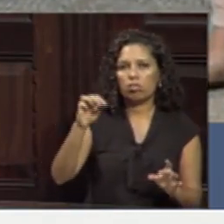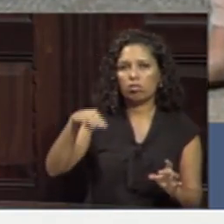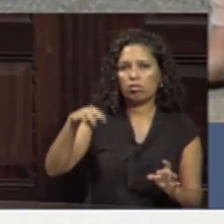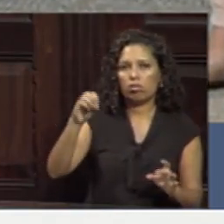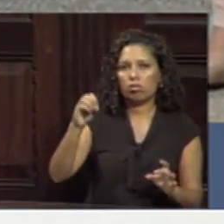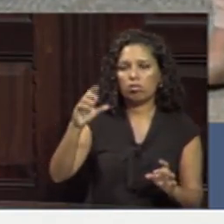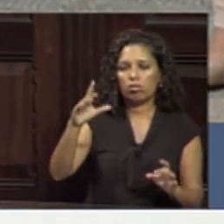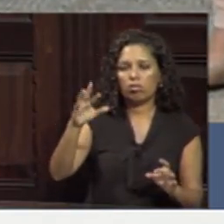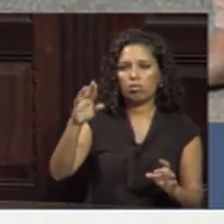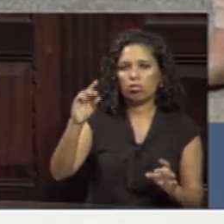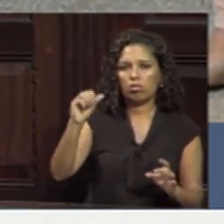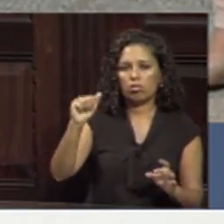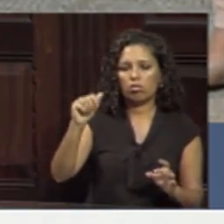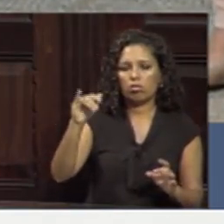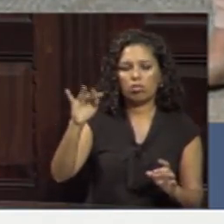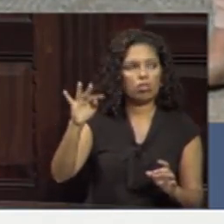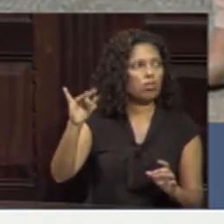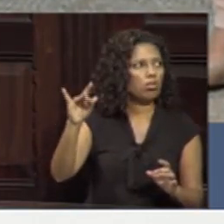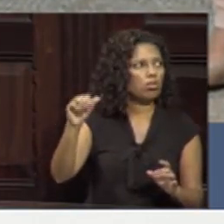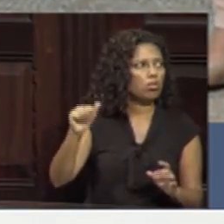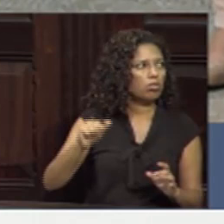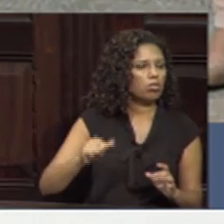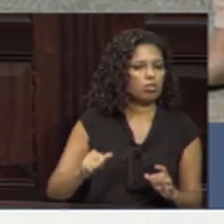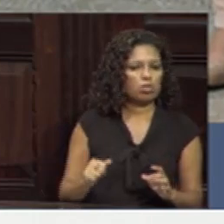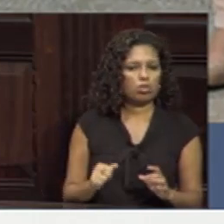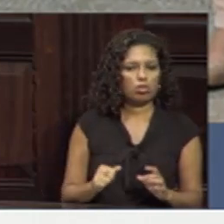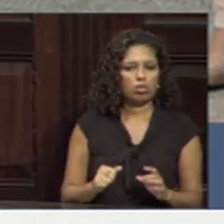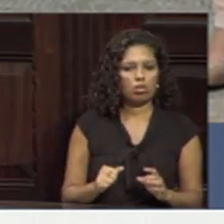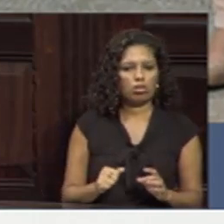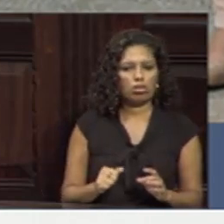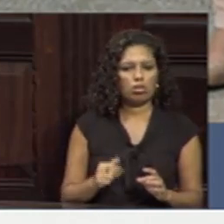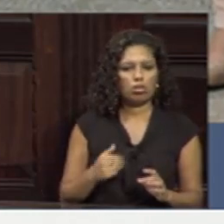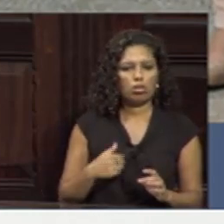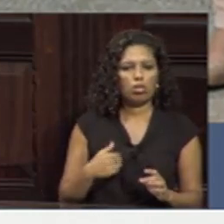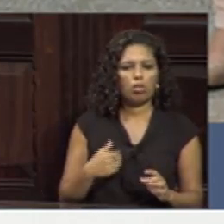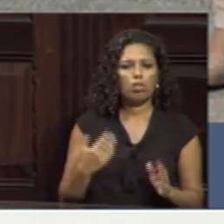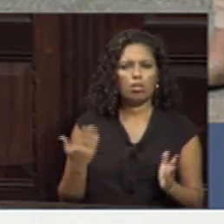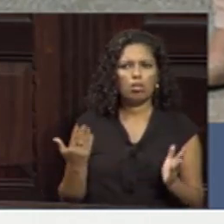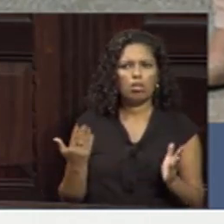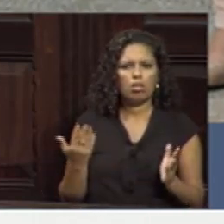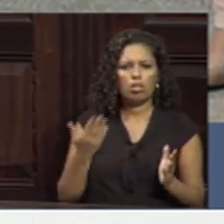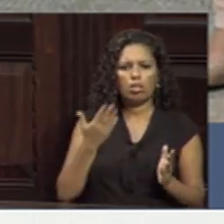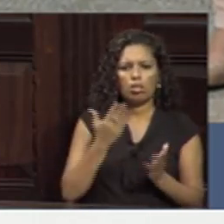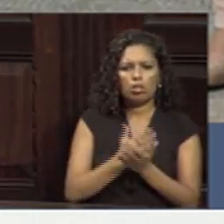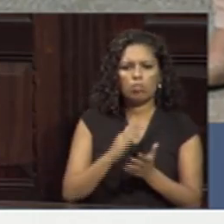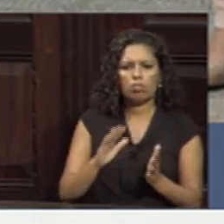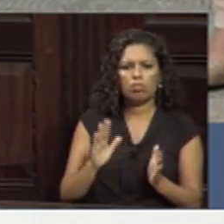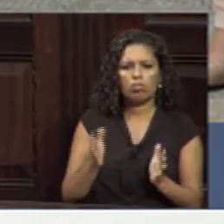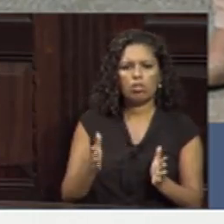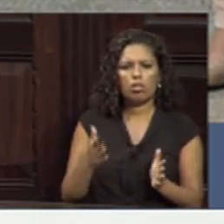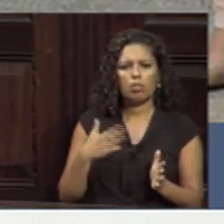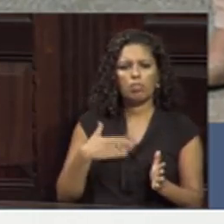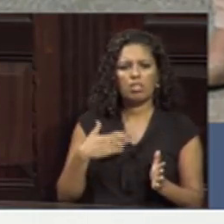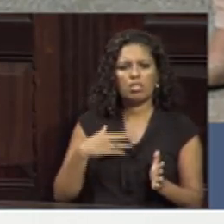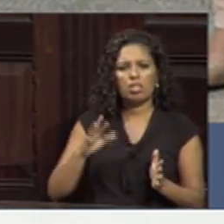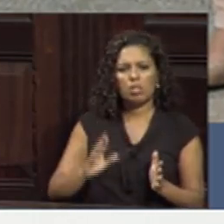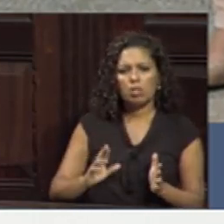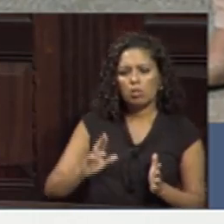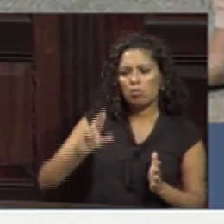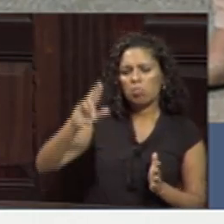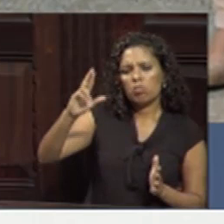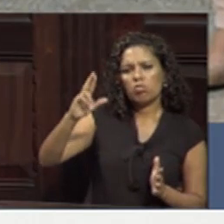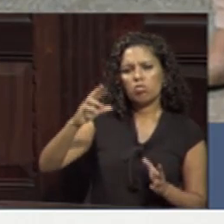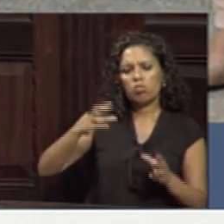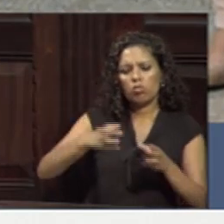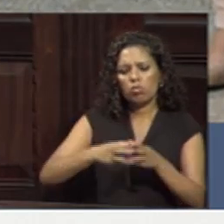e as divergências Para concluir, por favor. de opinião. E para concluir, senhor presidente, como líder da bancada do